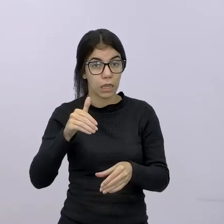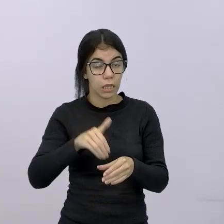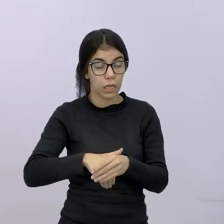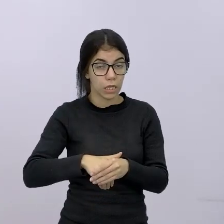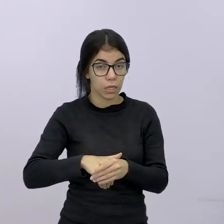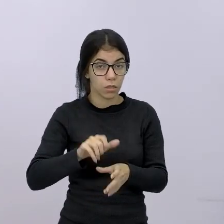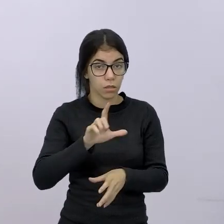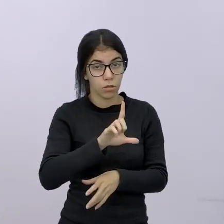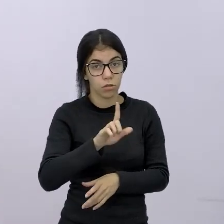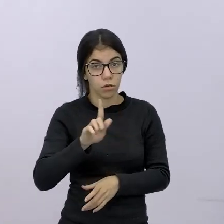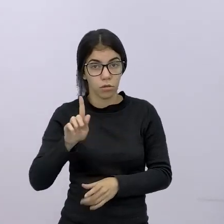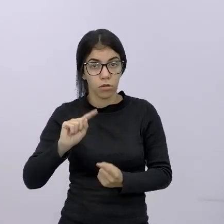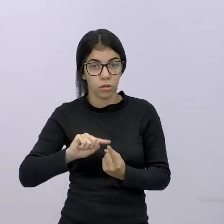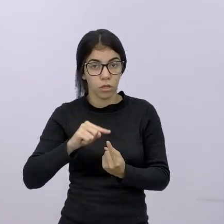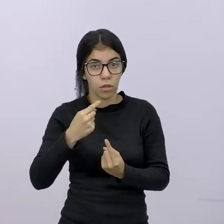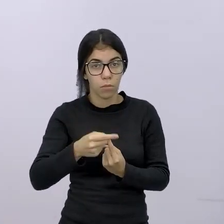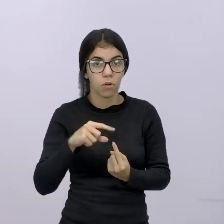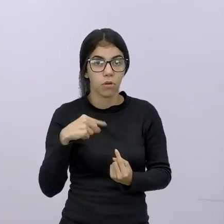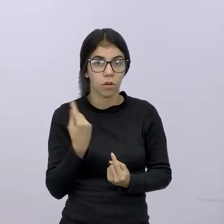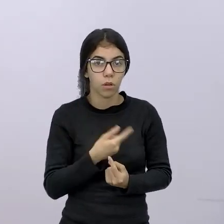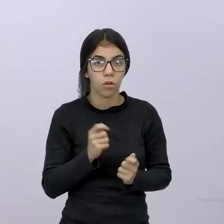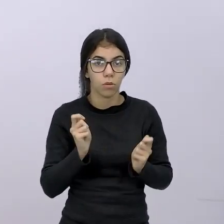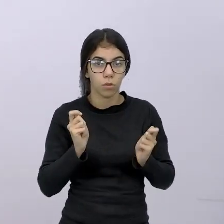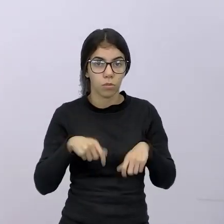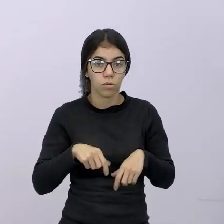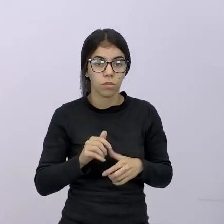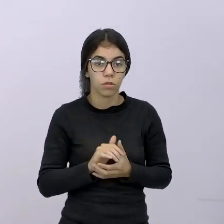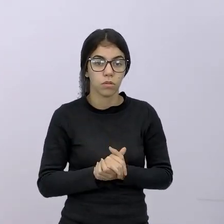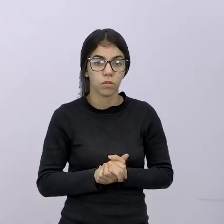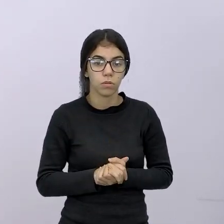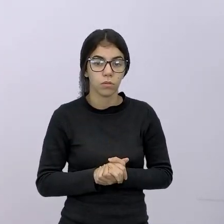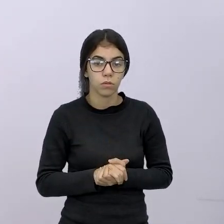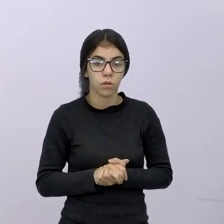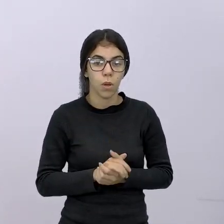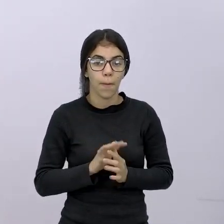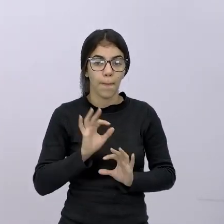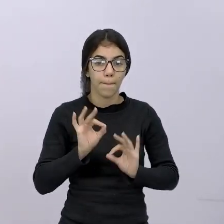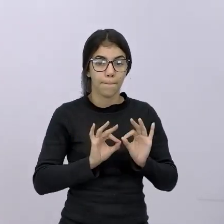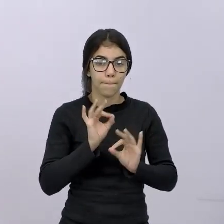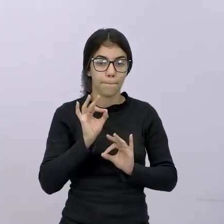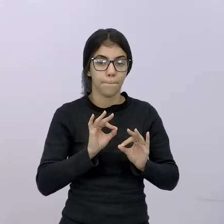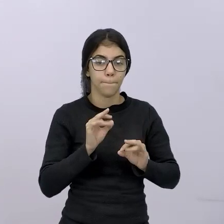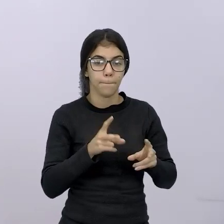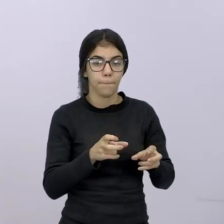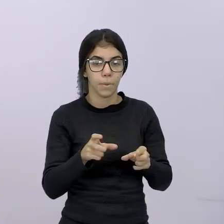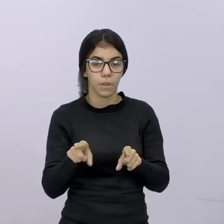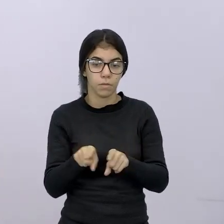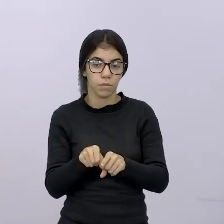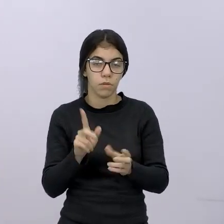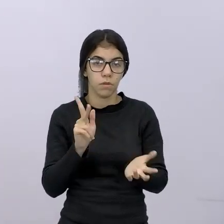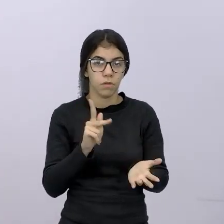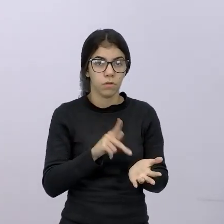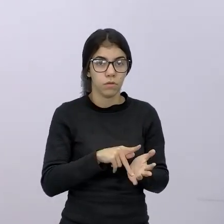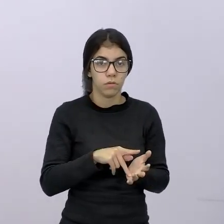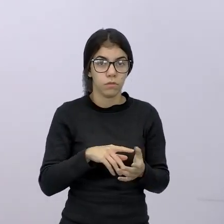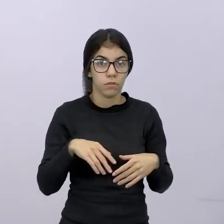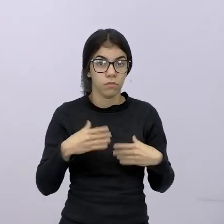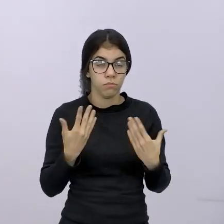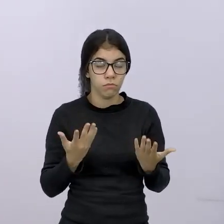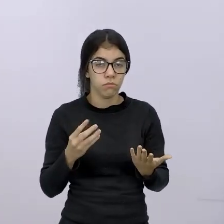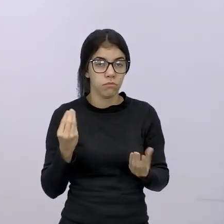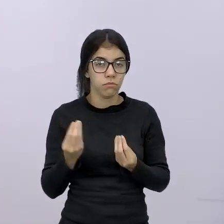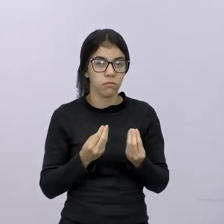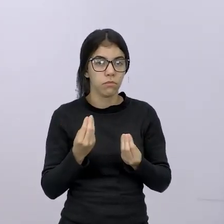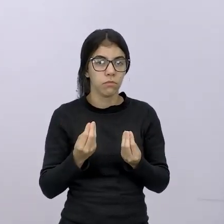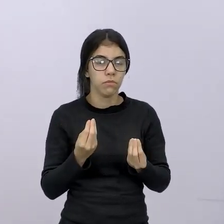né? A partir da linguagem que nós conseguimos ordenar uma verdade. Então, como que nós fazemos esse